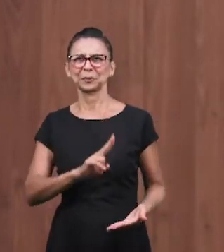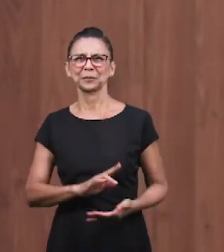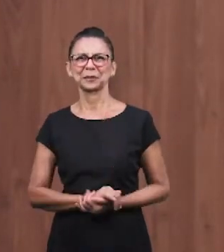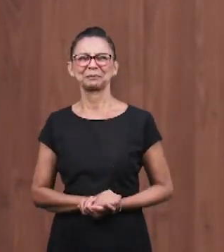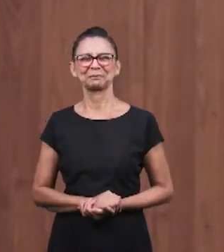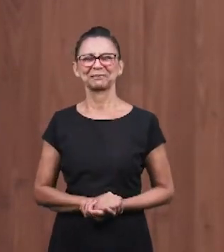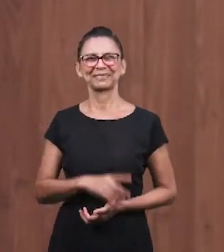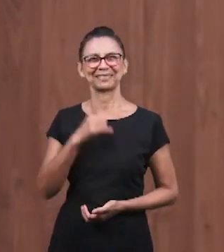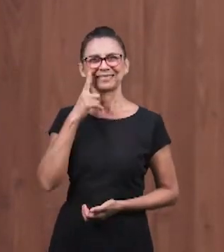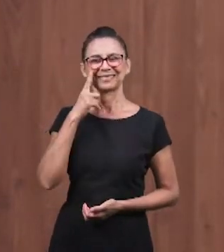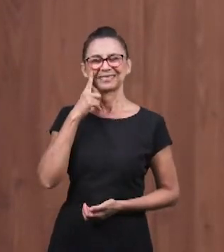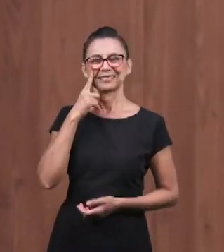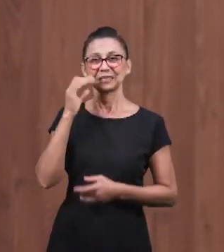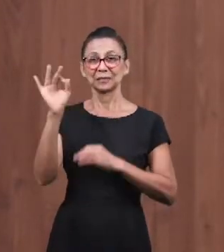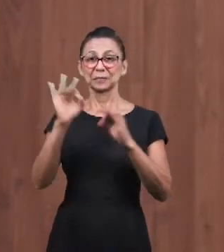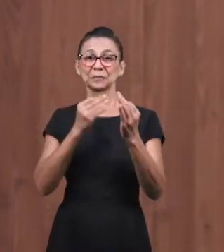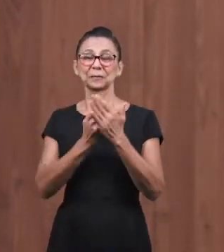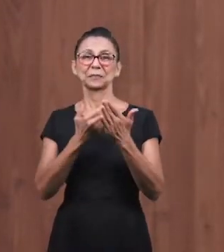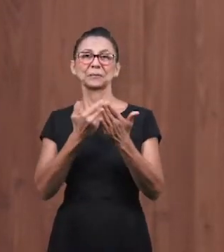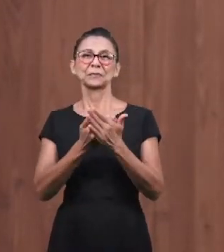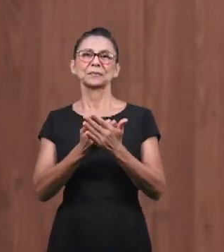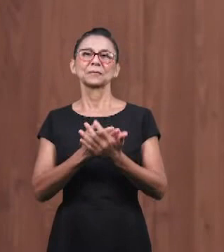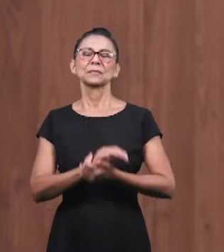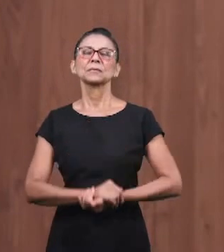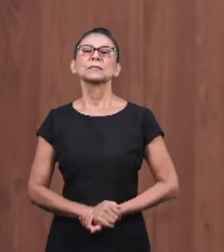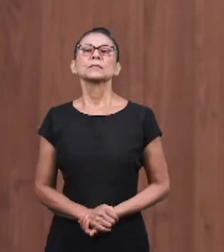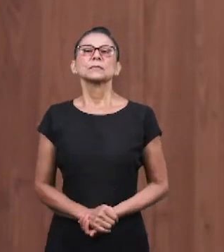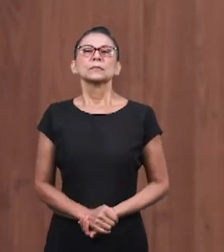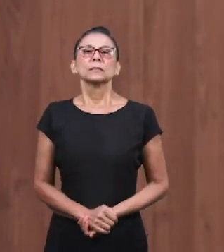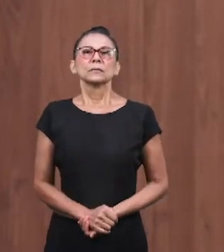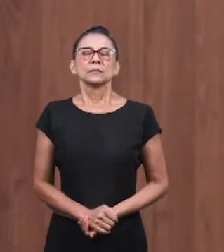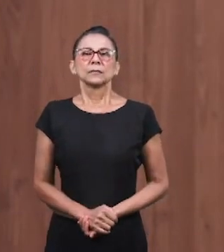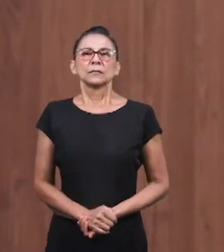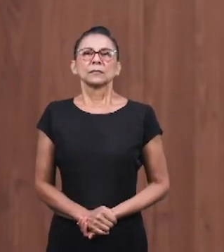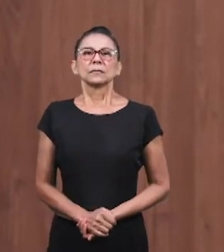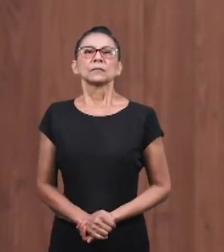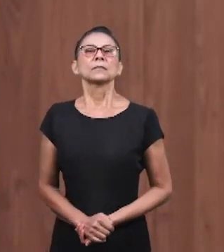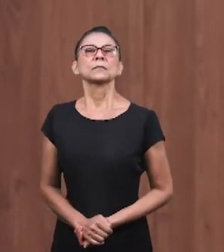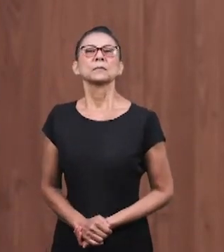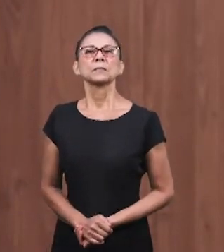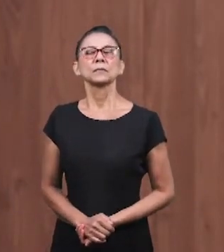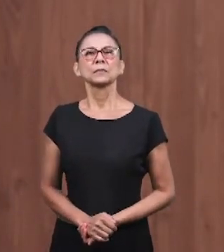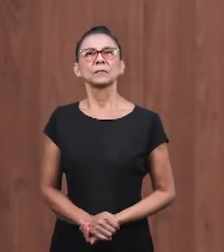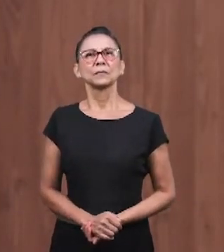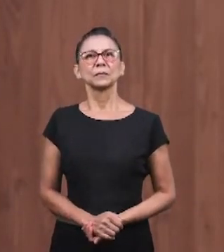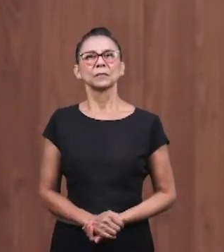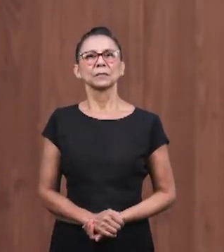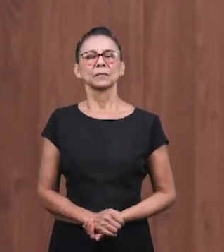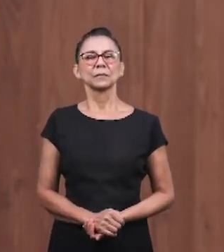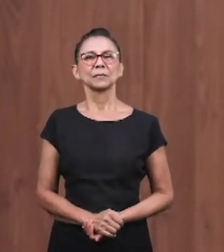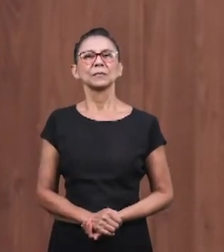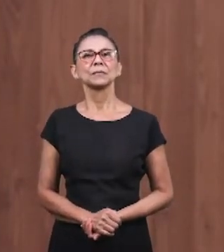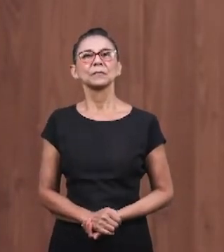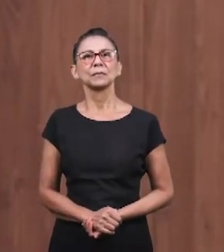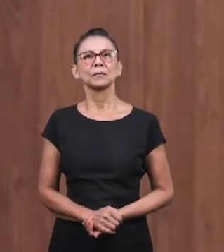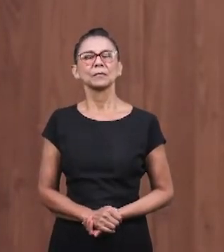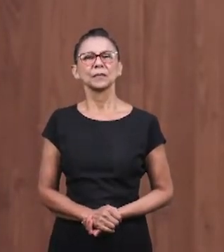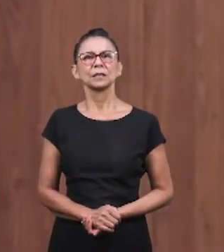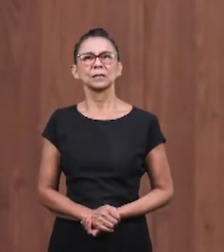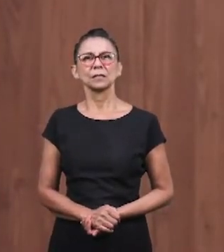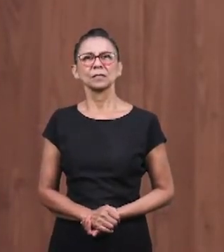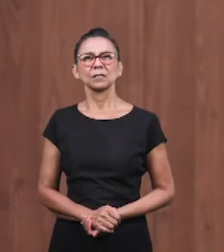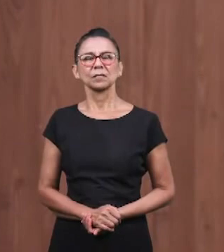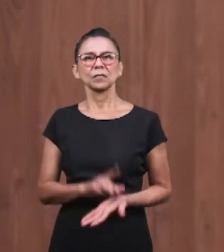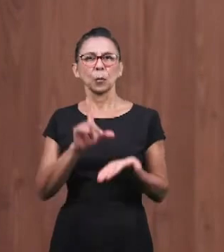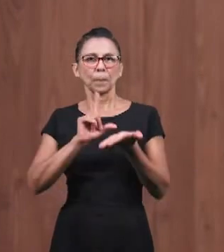então ver como se faz um estudo, isso através do aplicativo, né? Aplicativo que eles fizeram ali, onde